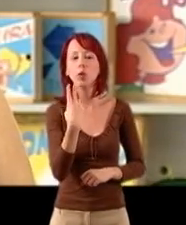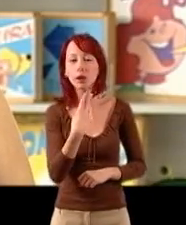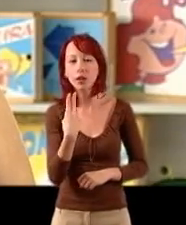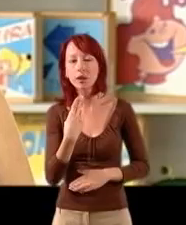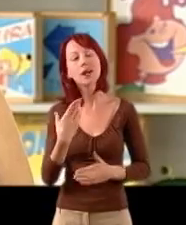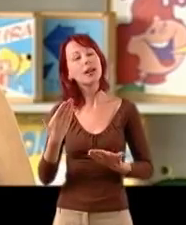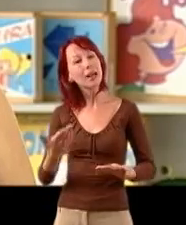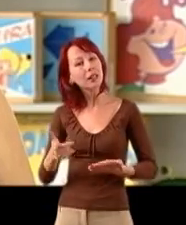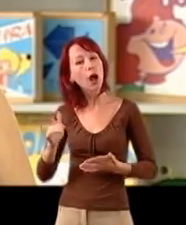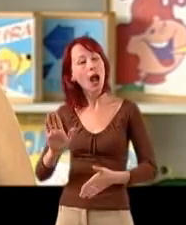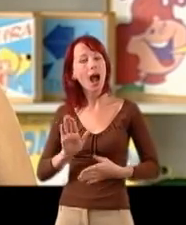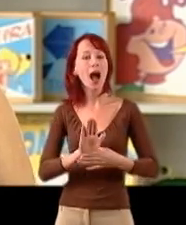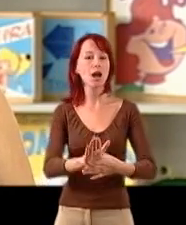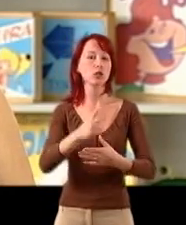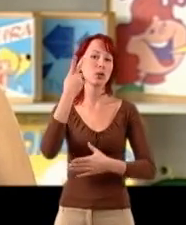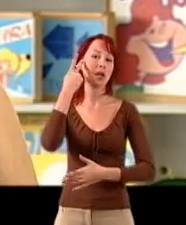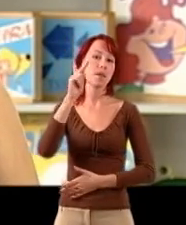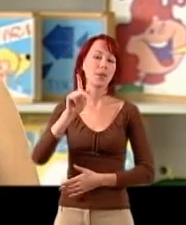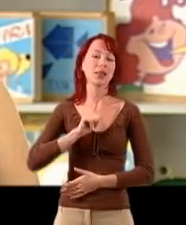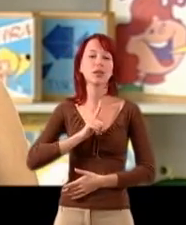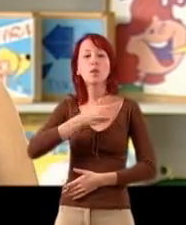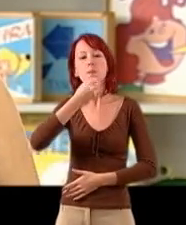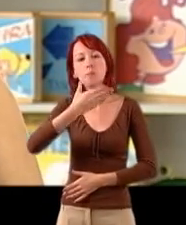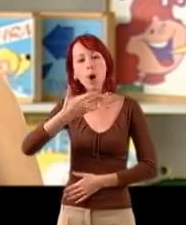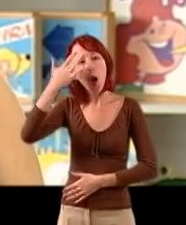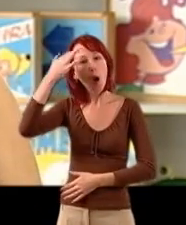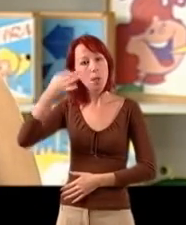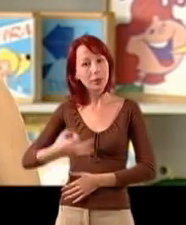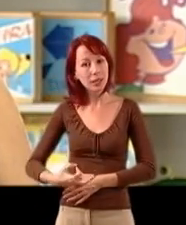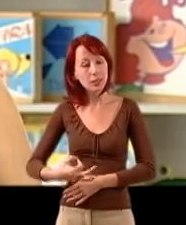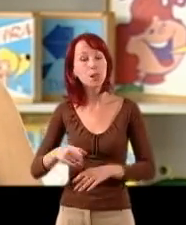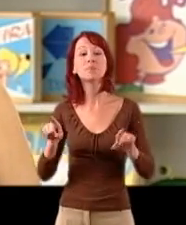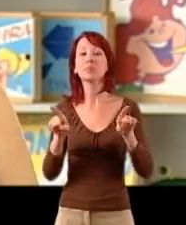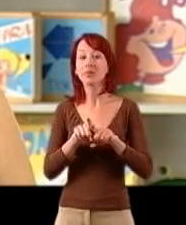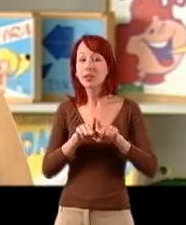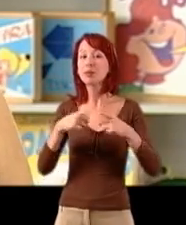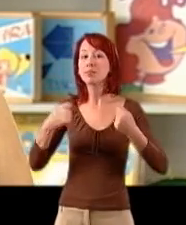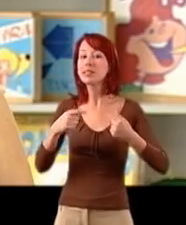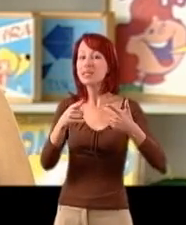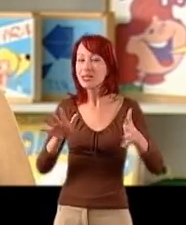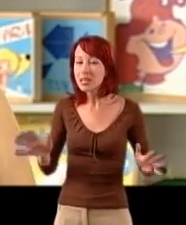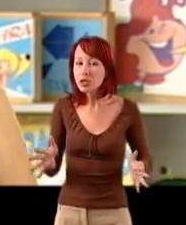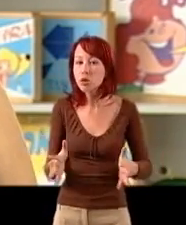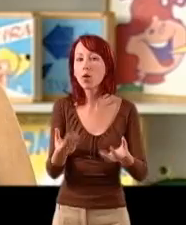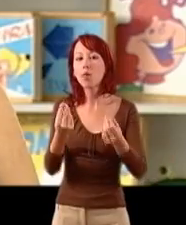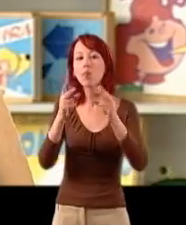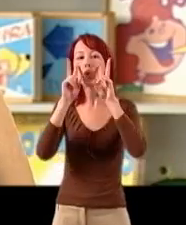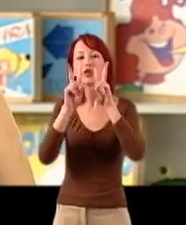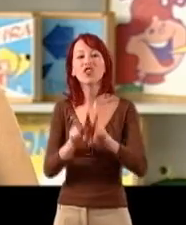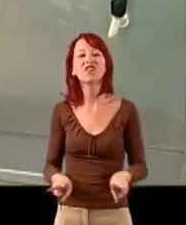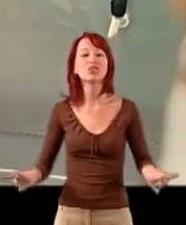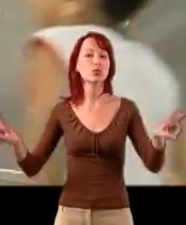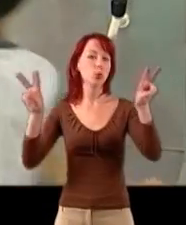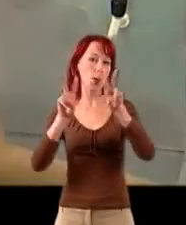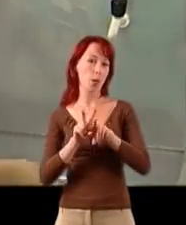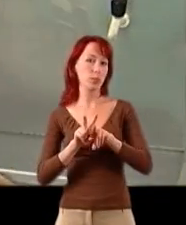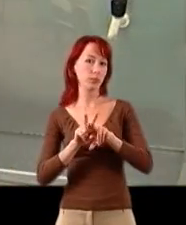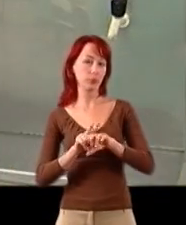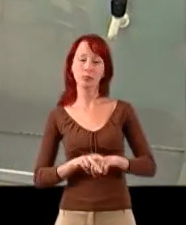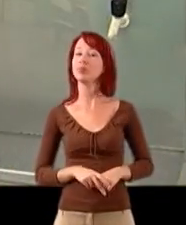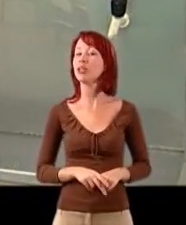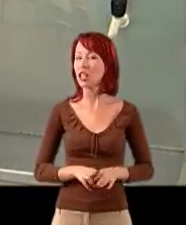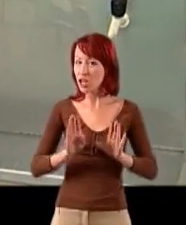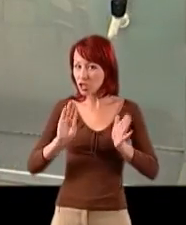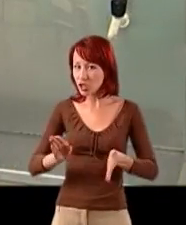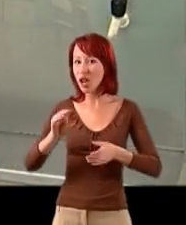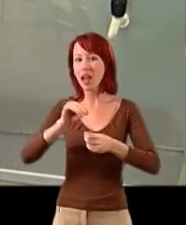isso ajuda muito no, na compreensão. E é esse estímulo visual que a gente nunca pode esquecer, que é o estímulo que ele precisa. Nós